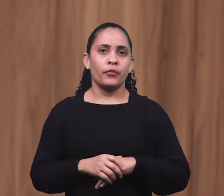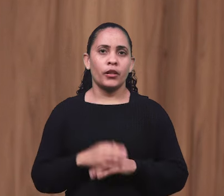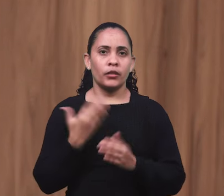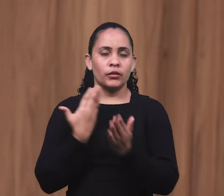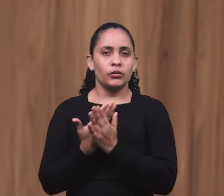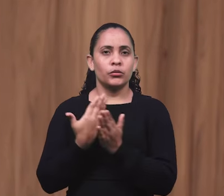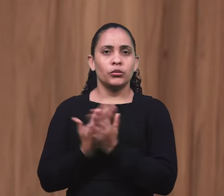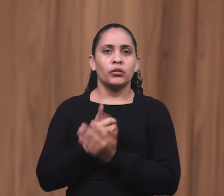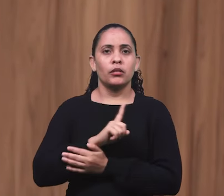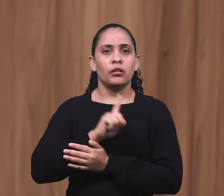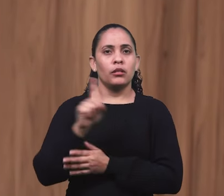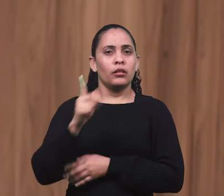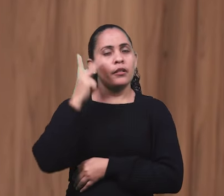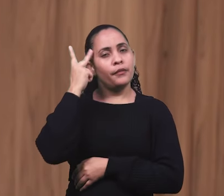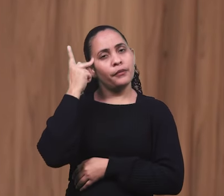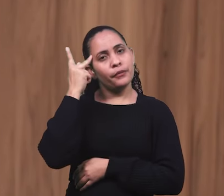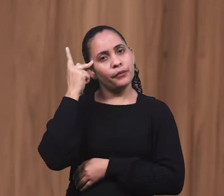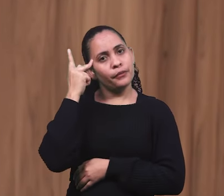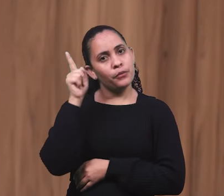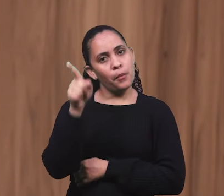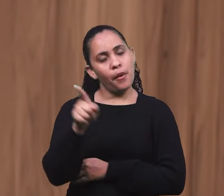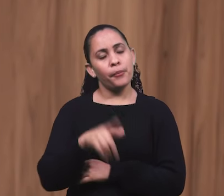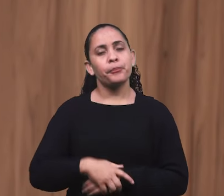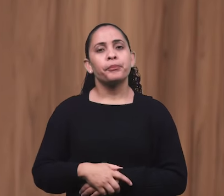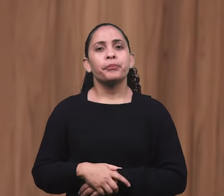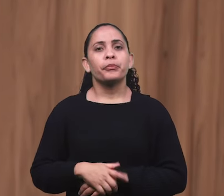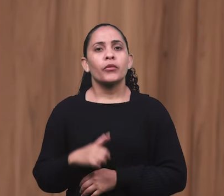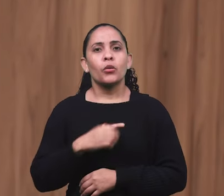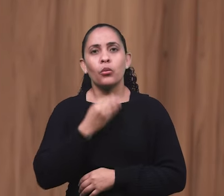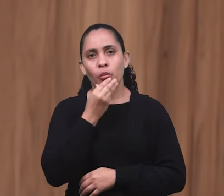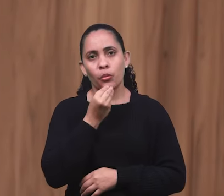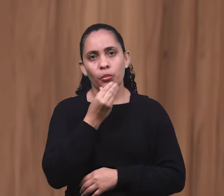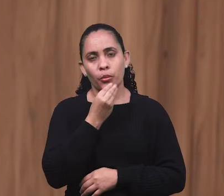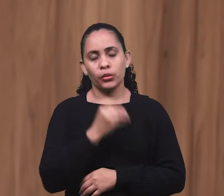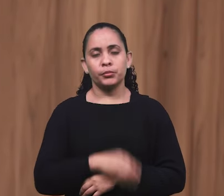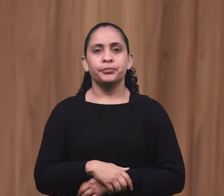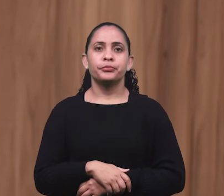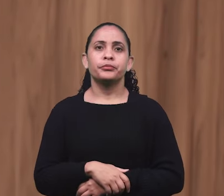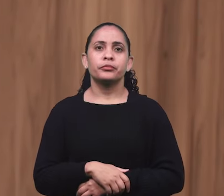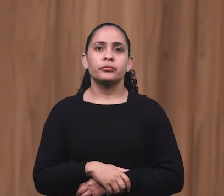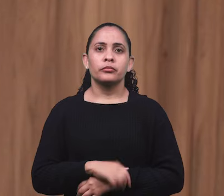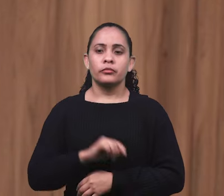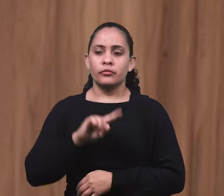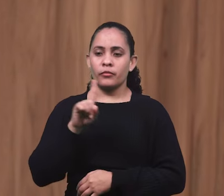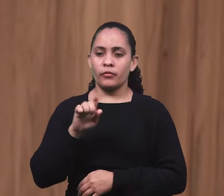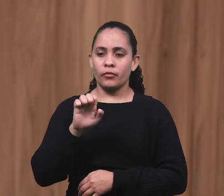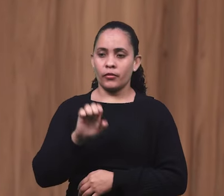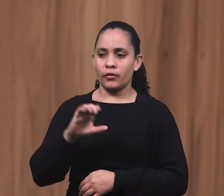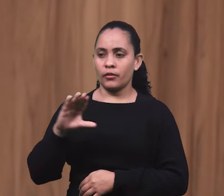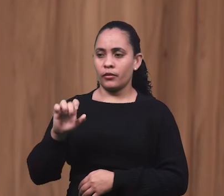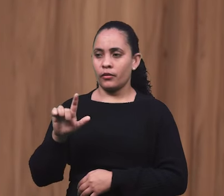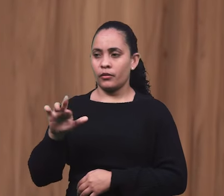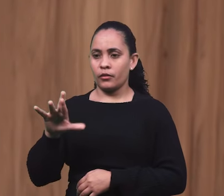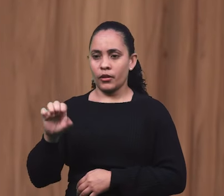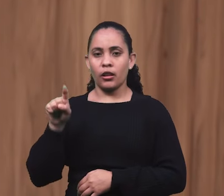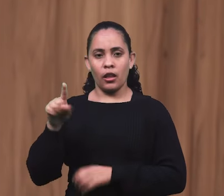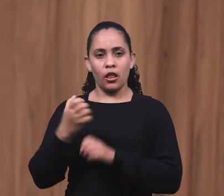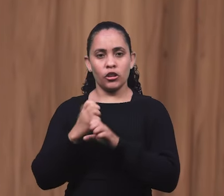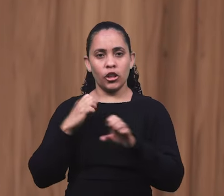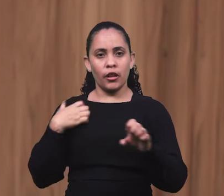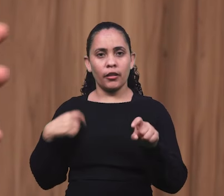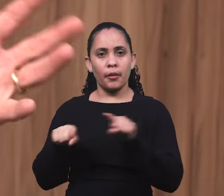estudando na GV em São Paulo, tive um camarada chamado José Carlos Teixeira Moreira, que era um engenheiro também, que trabalhava